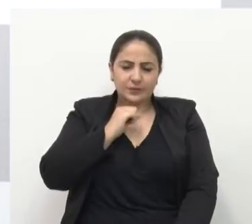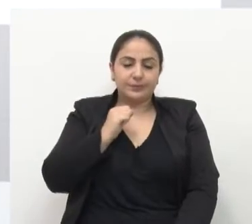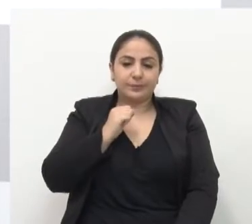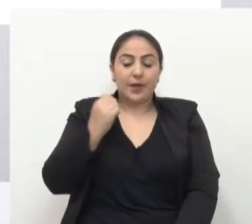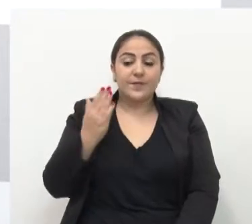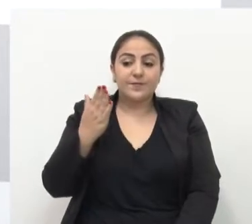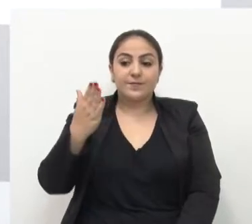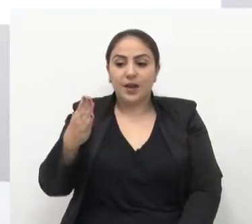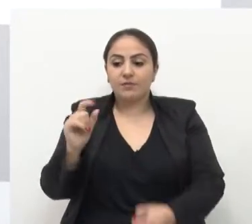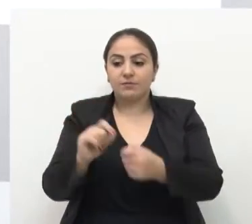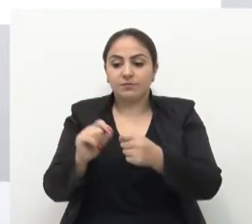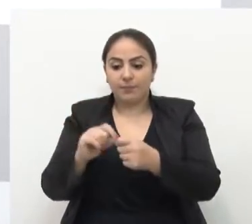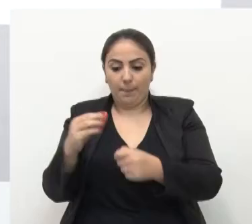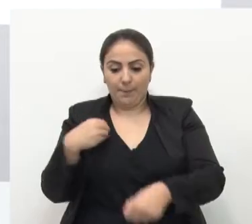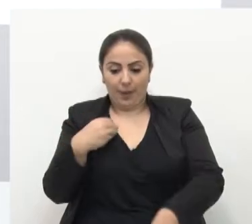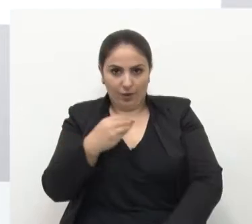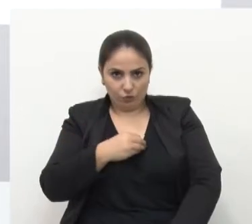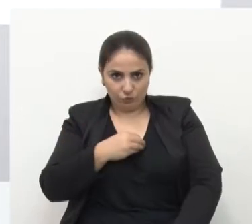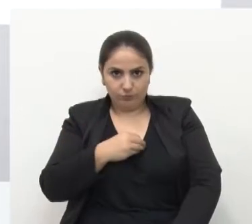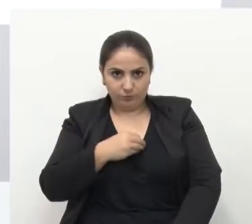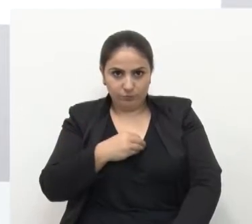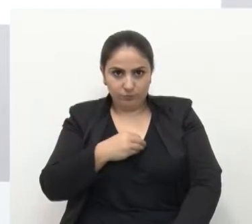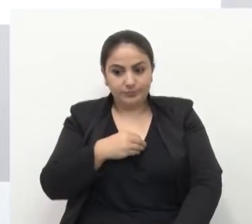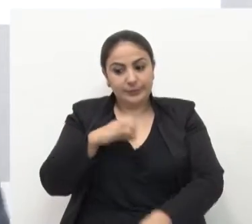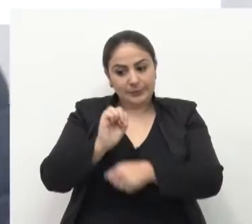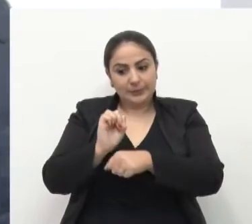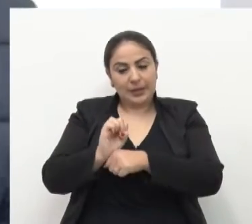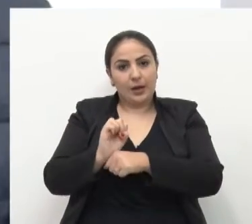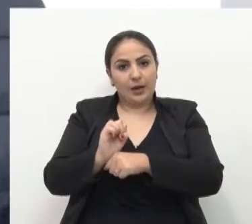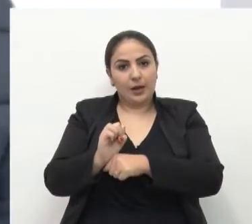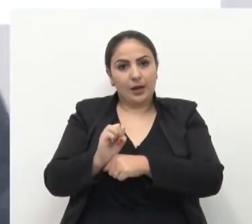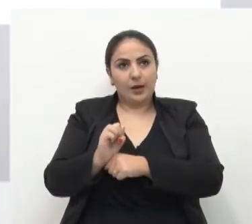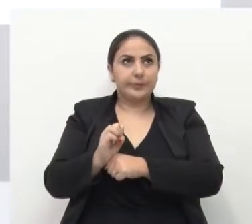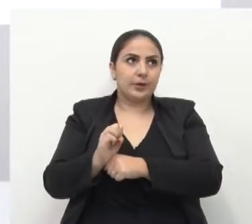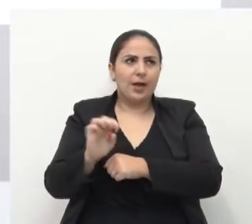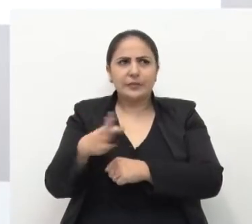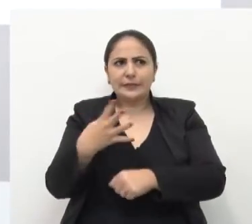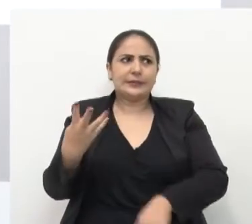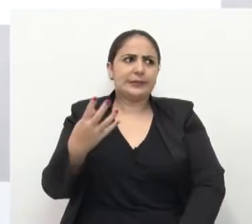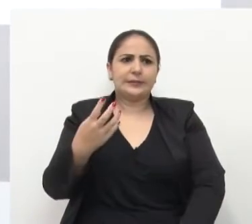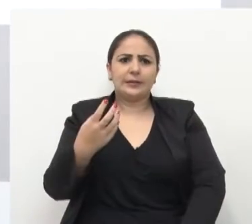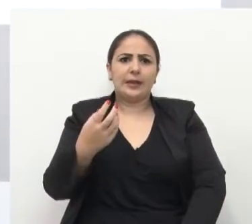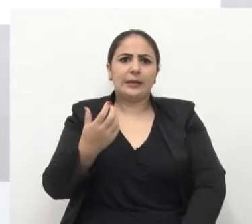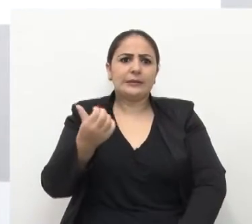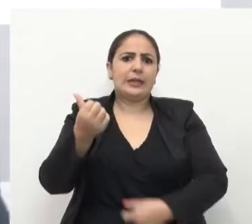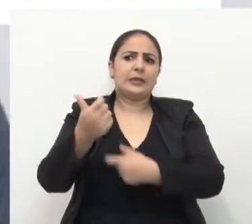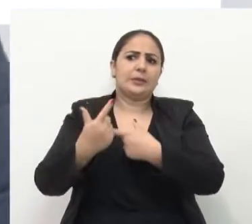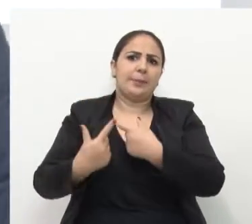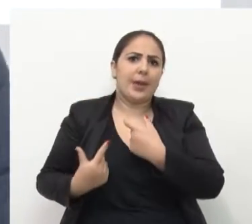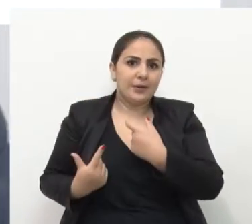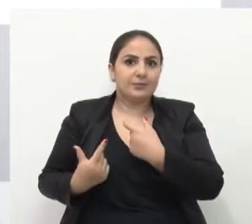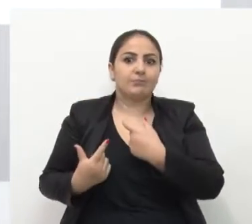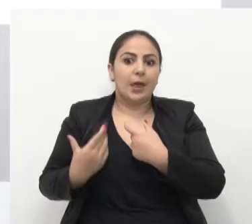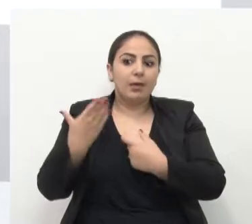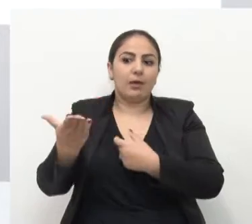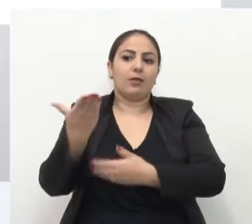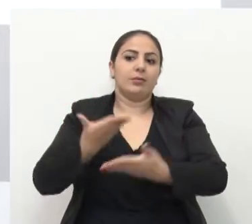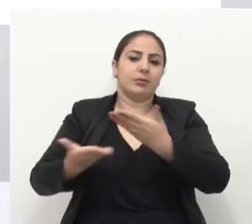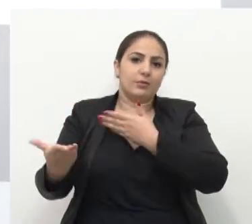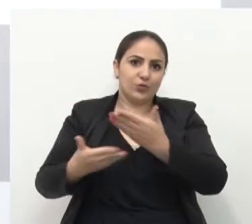já vai lá e faz uma consulta espera lhe quatro cinco seis meses a tão esperada